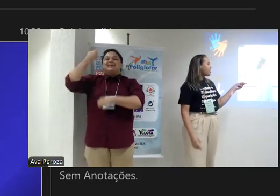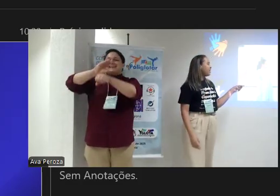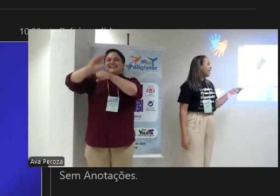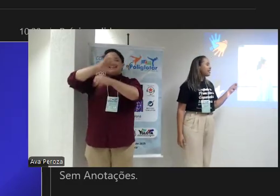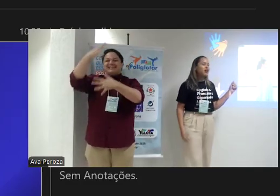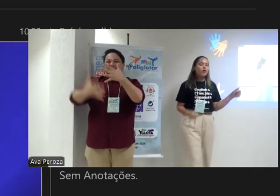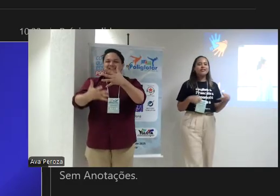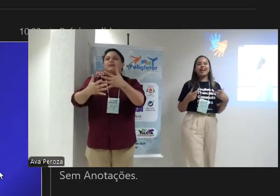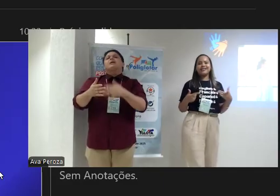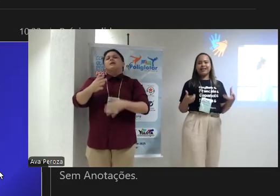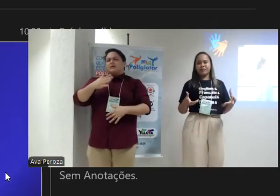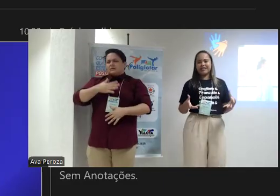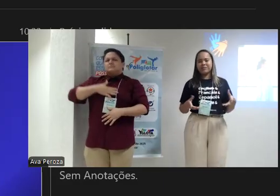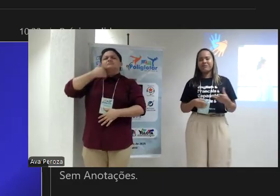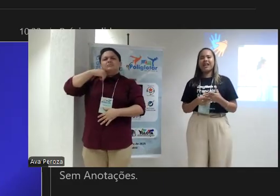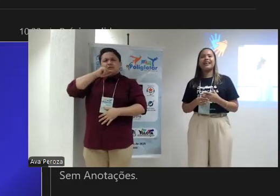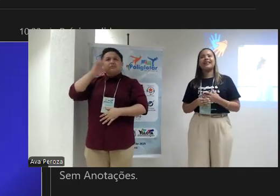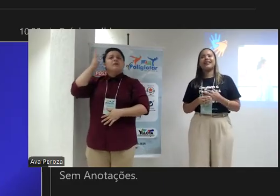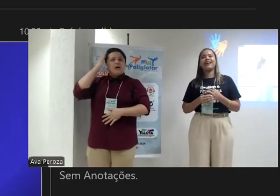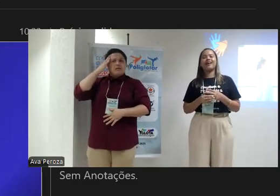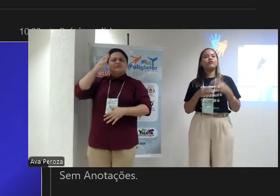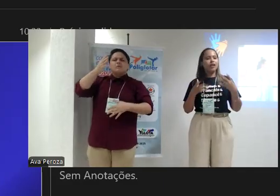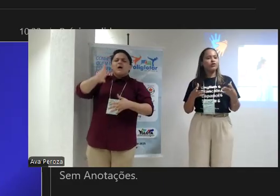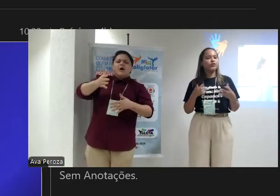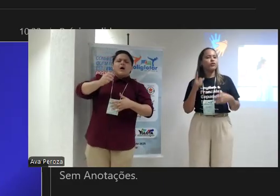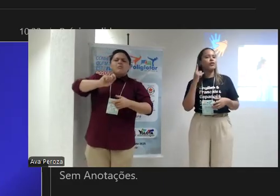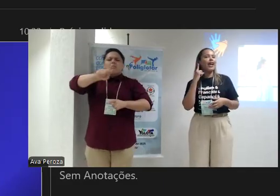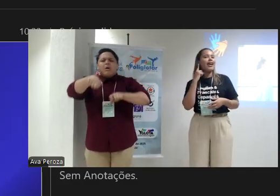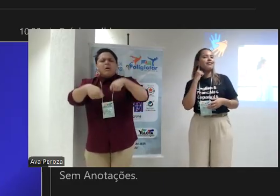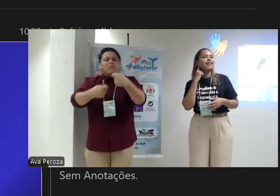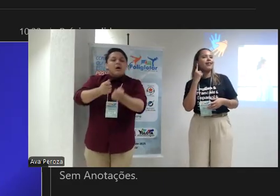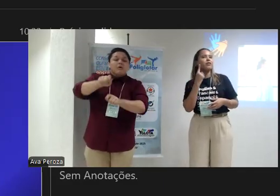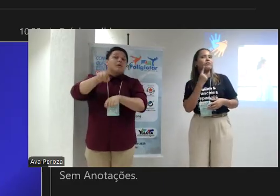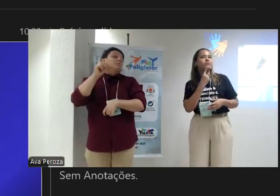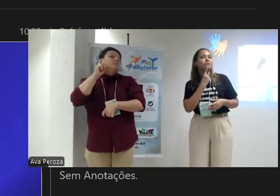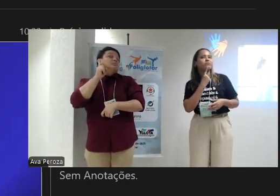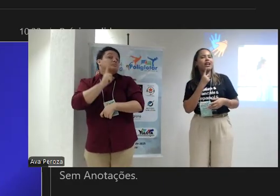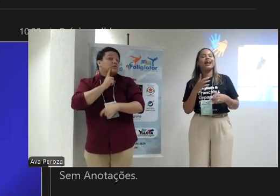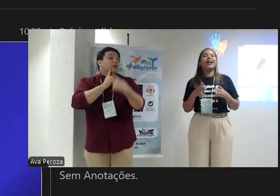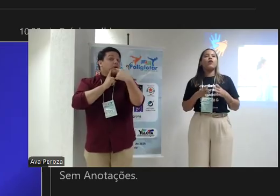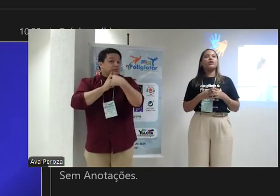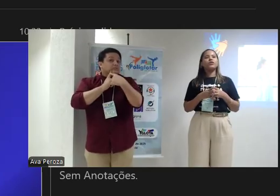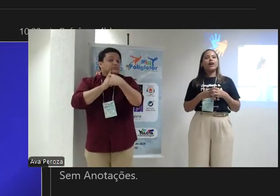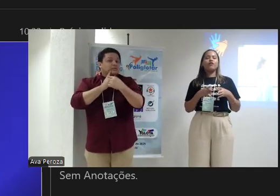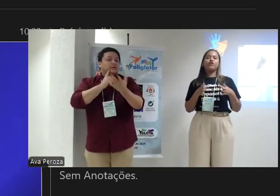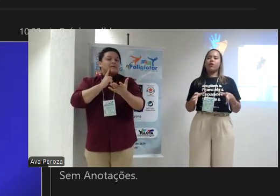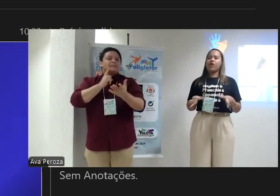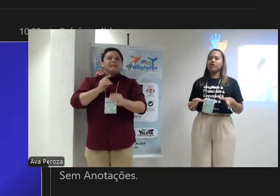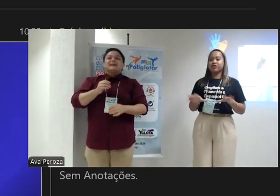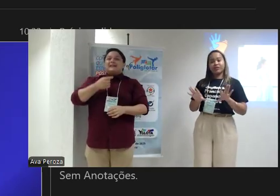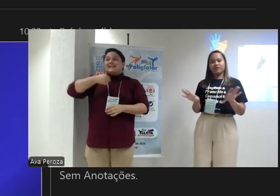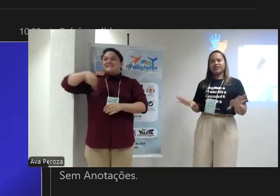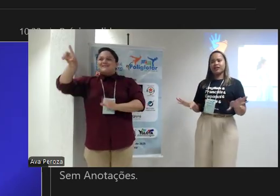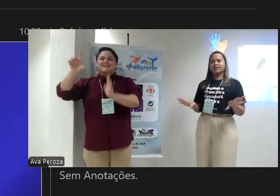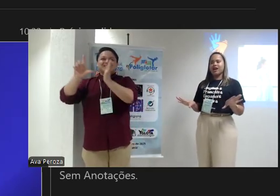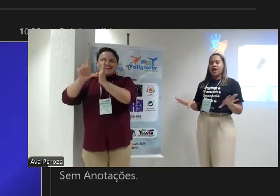Minha mãe, ela sabe alguns sinais em Libras. E o sinal de surdo, que é esse aqui, quando ela foi em uma loja,